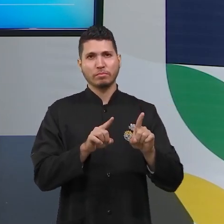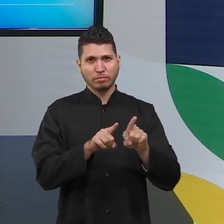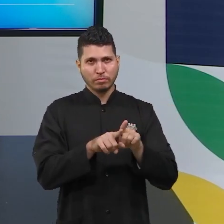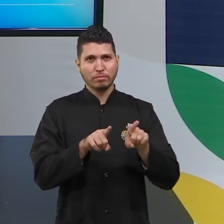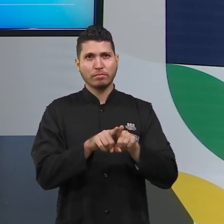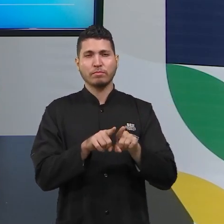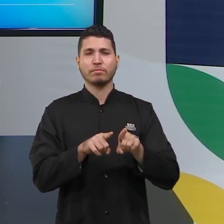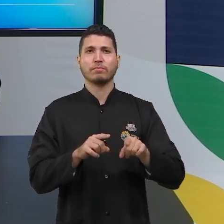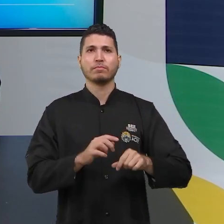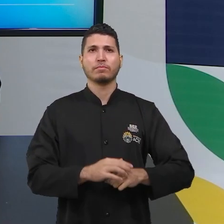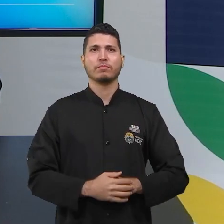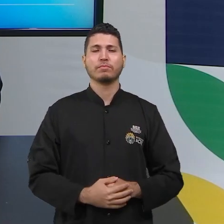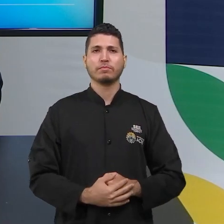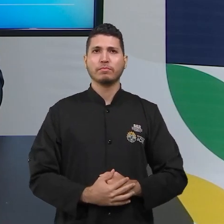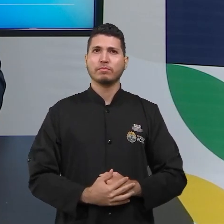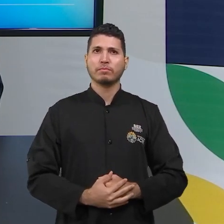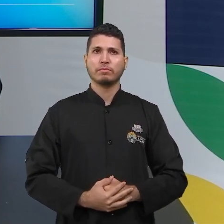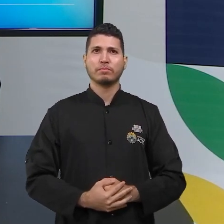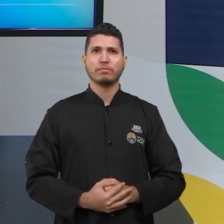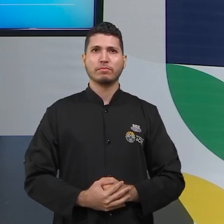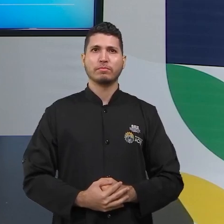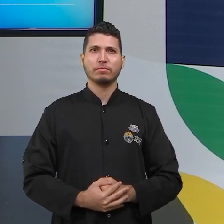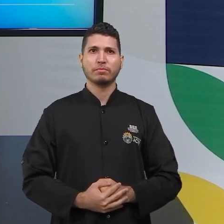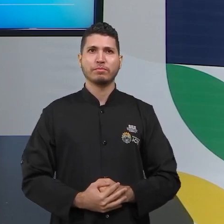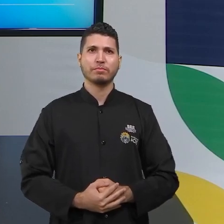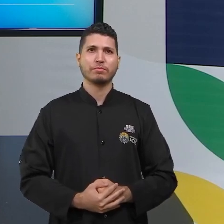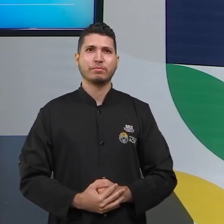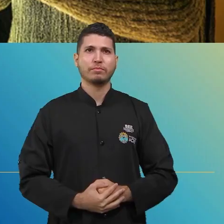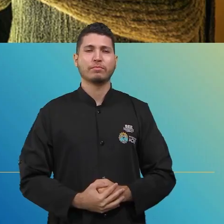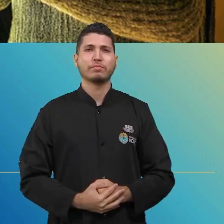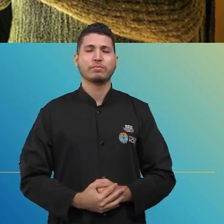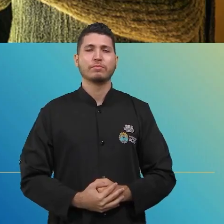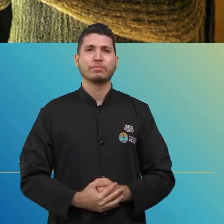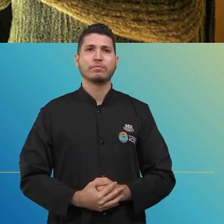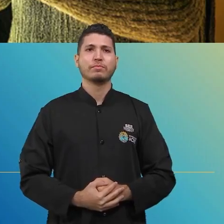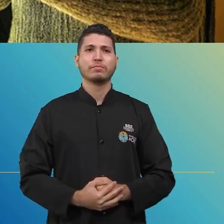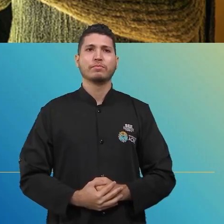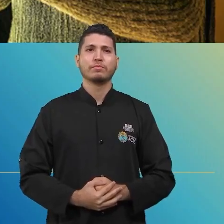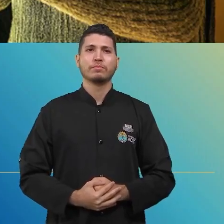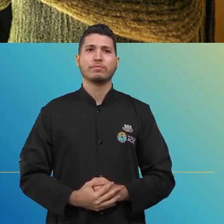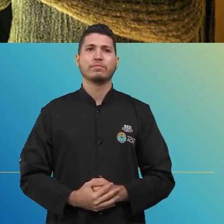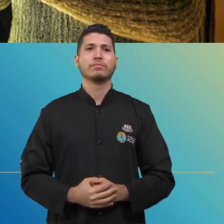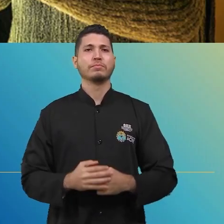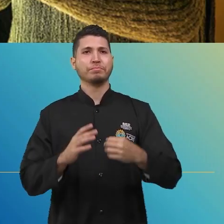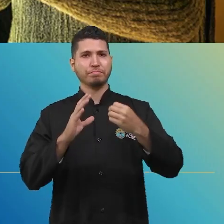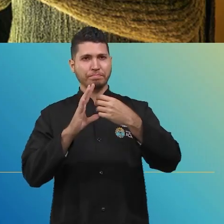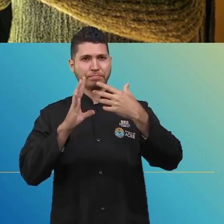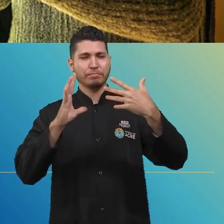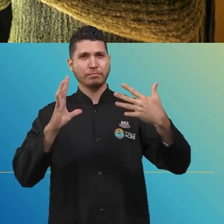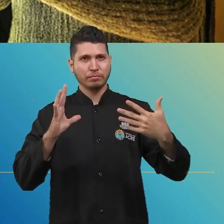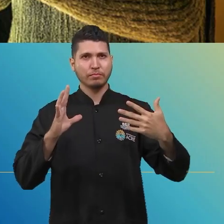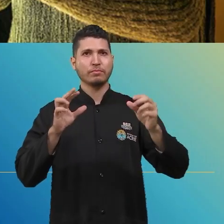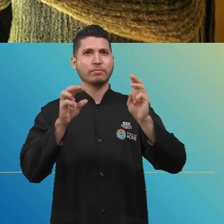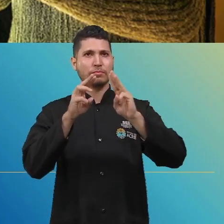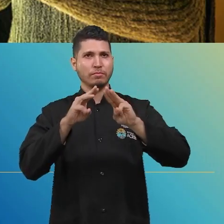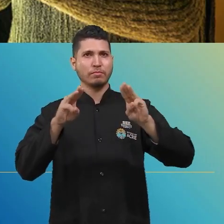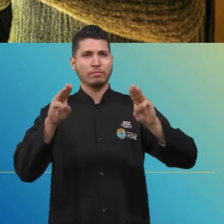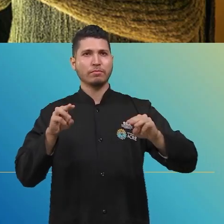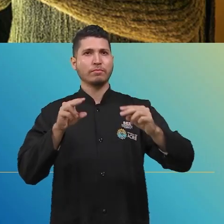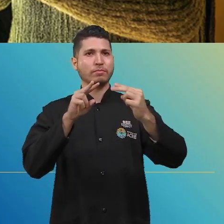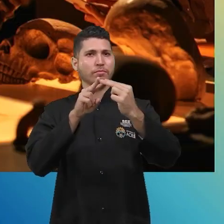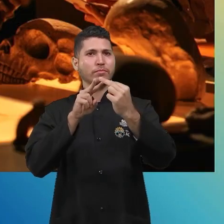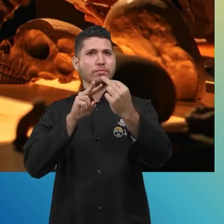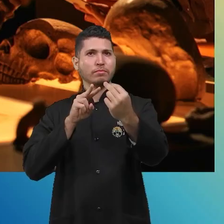estão somente lá, né, de forma online, tá bom? Então, essa é uma característica do museu